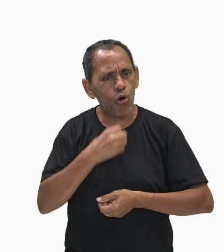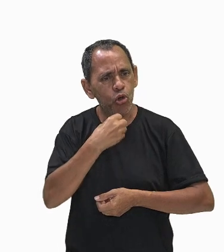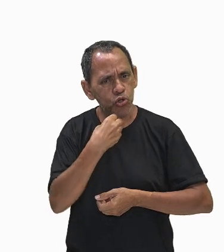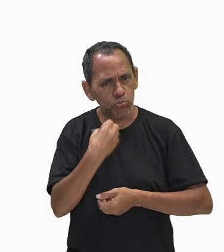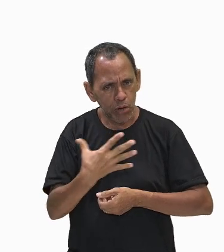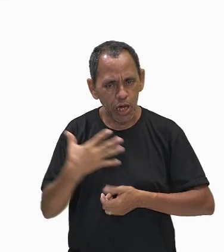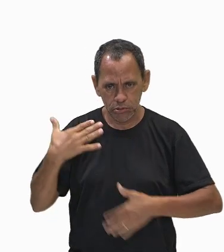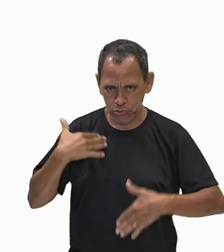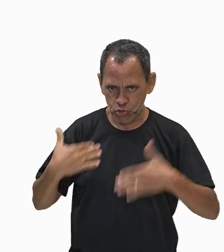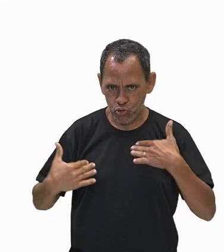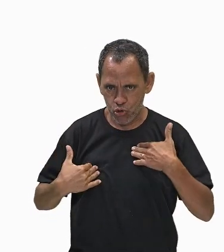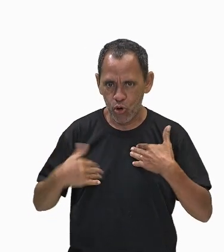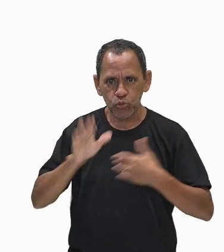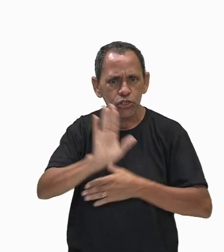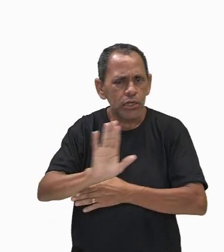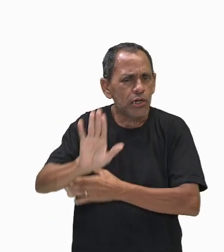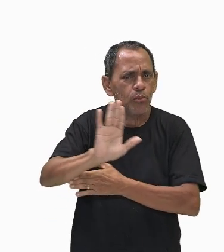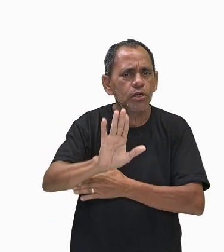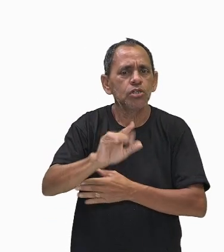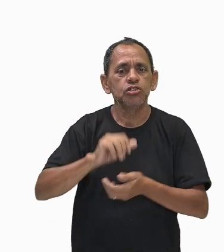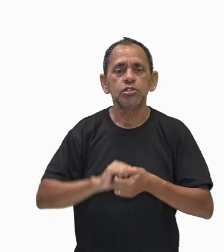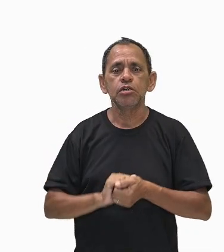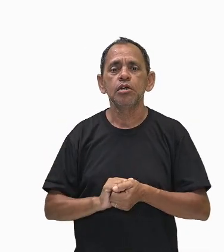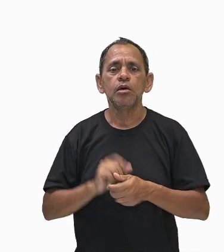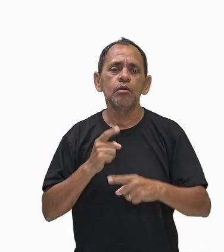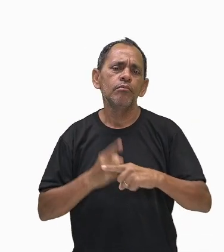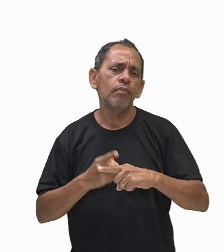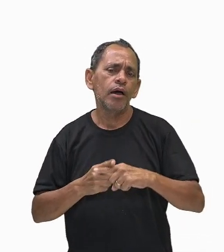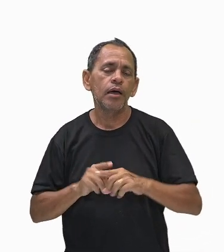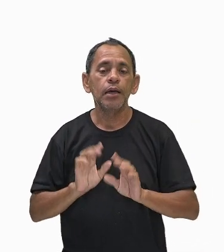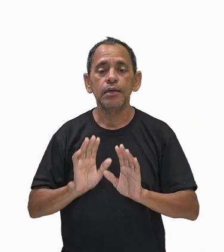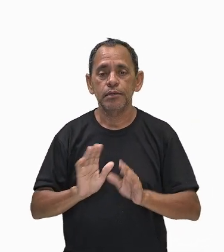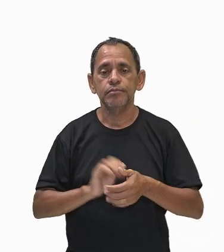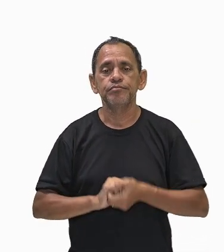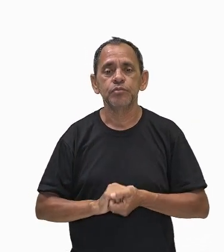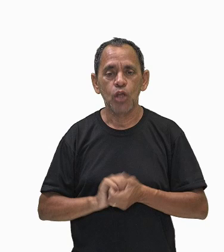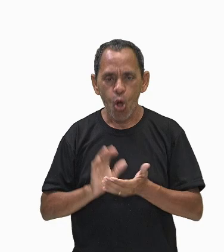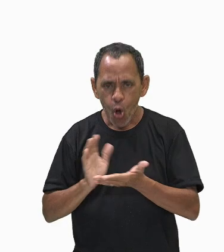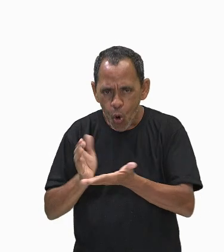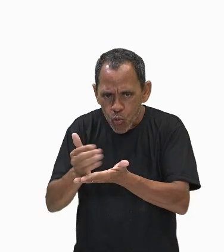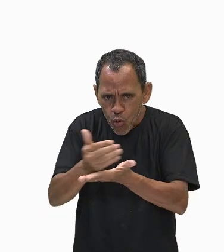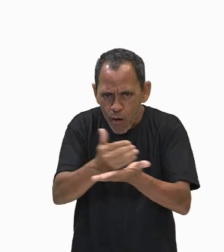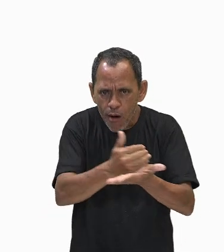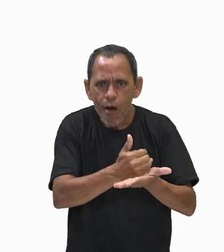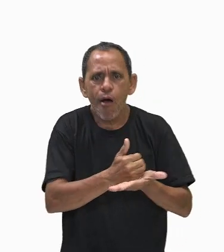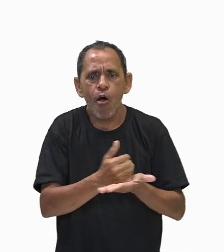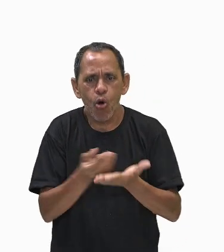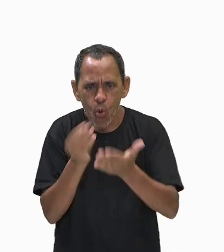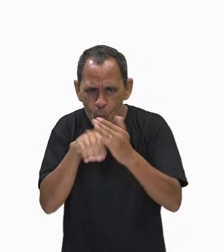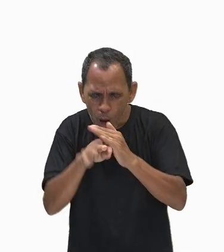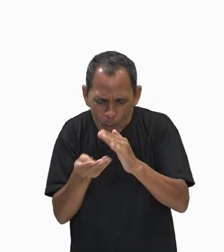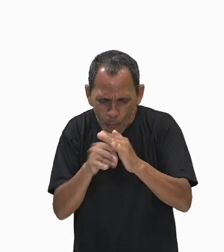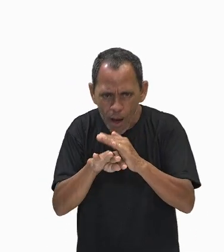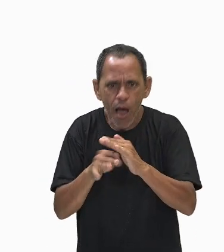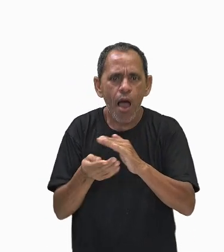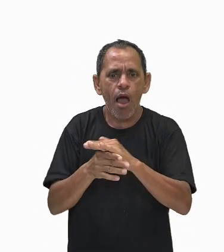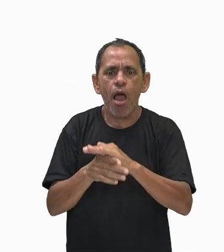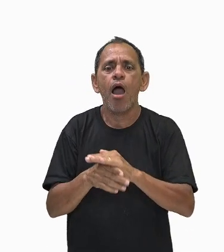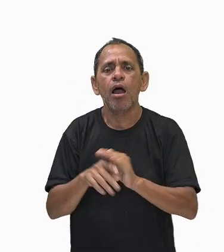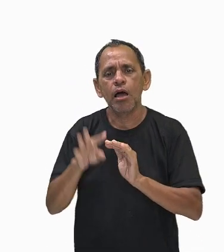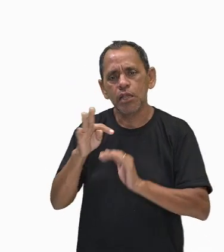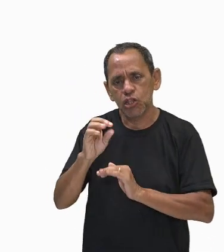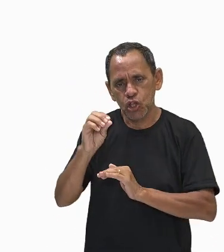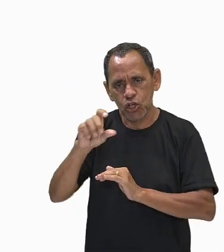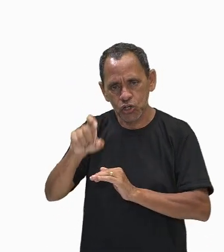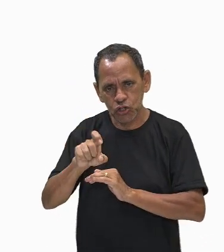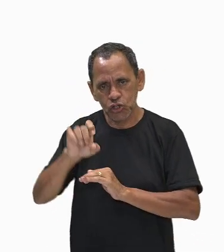geral, pois a acumulação de toxinas pode levar a diversos problemas. Então,